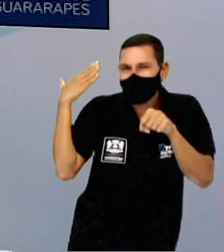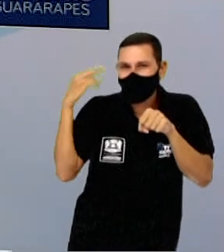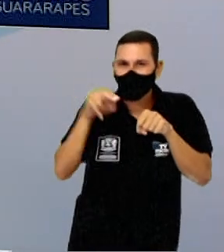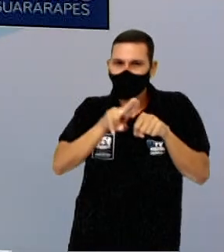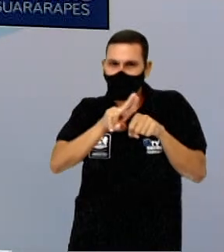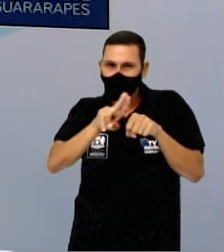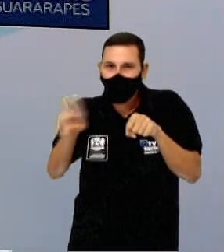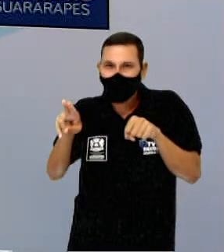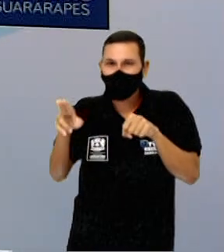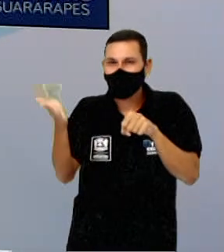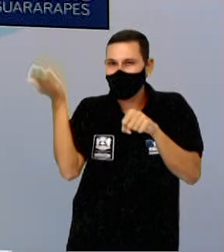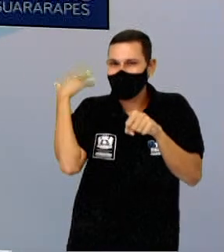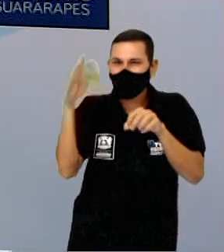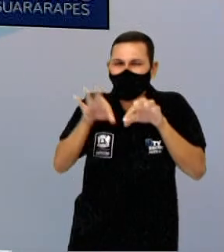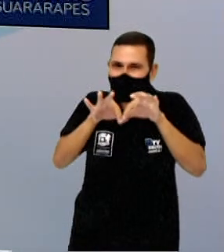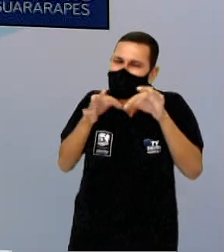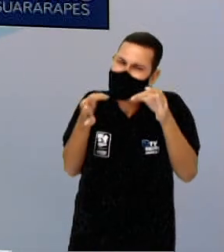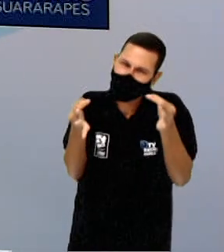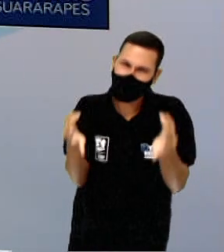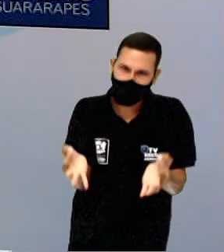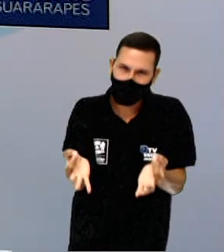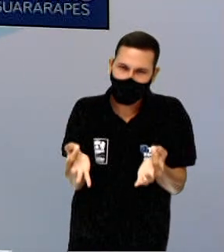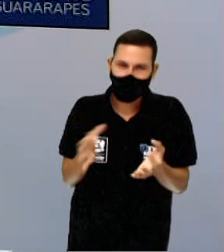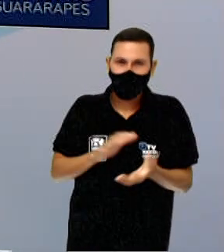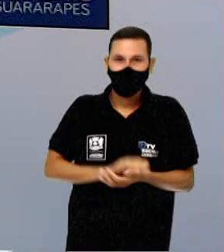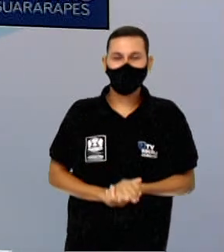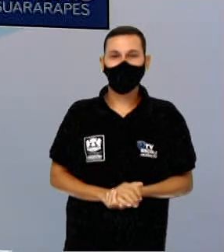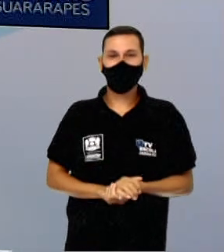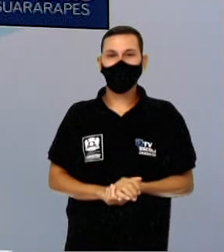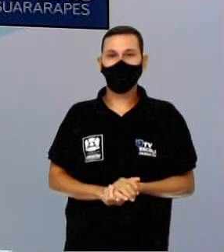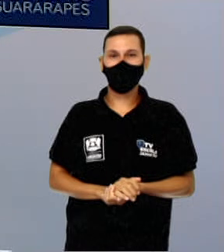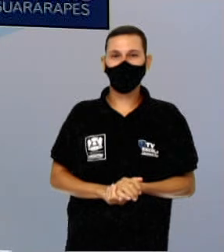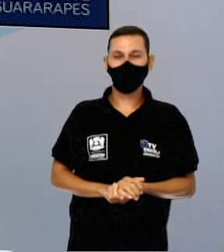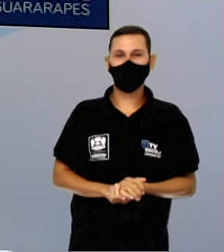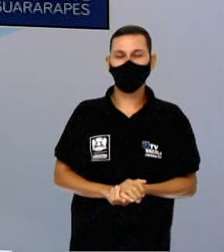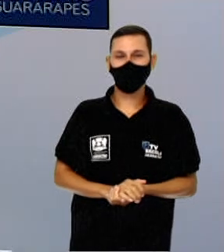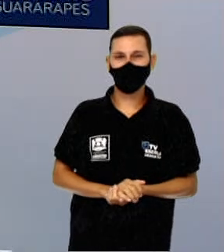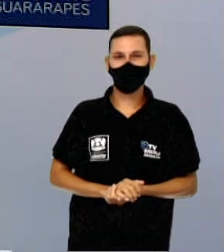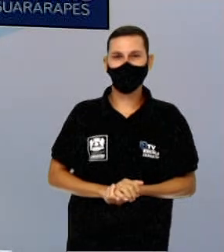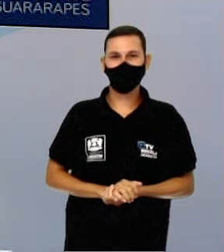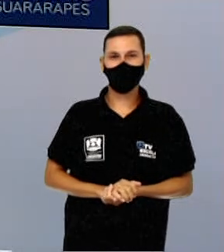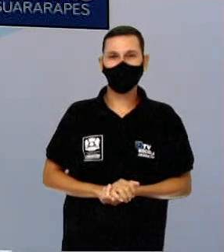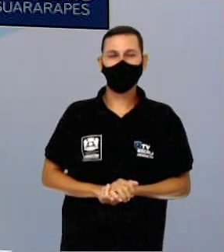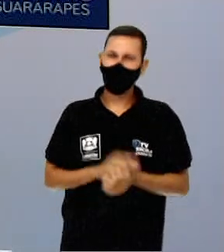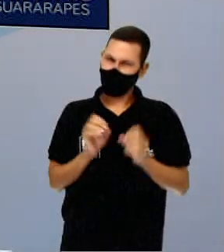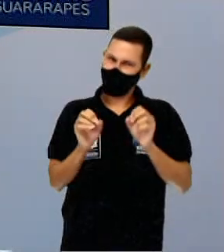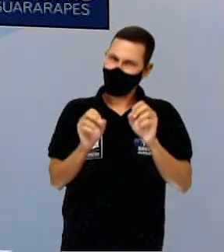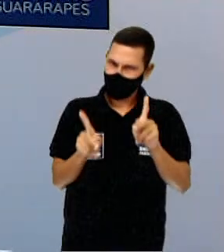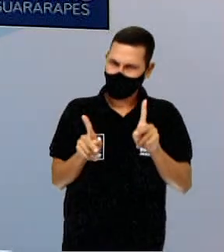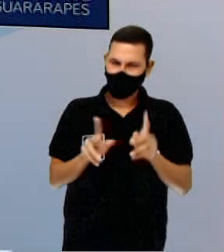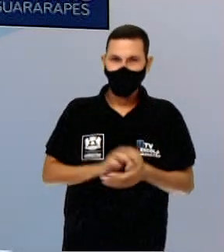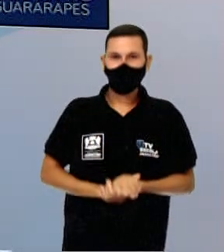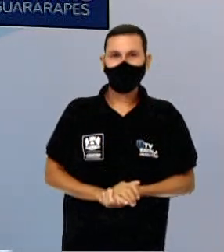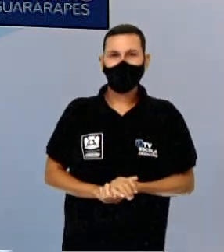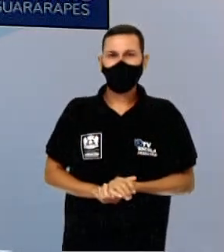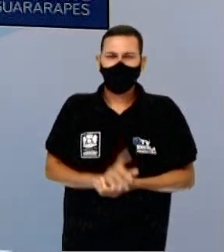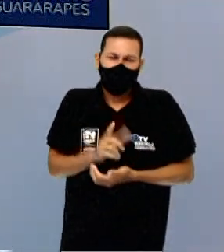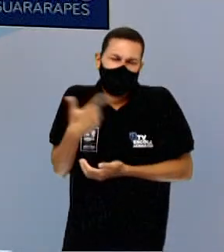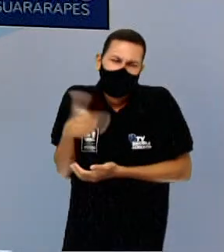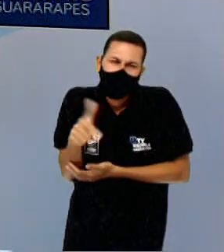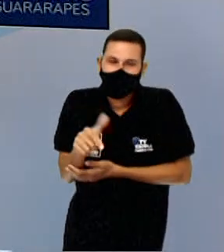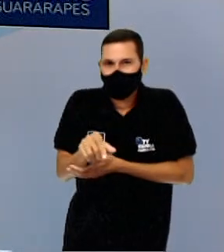simple past, que em português pode ser pretérito perfeito ou pretérito imperfeito. Certo, gente? A gente não tem essa divisão